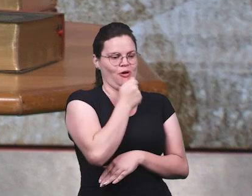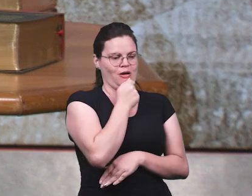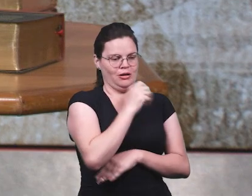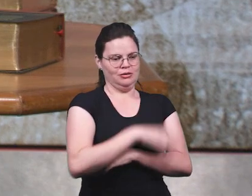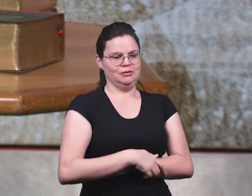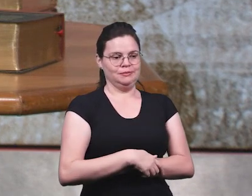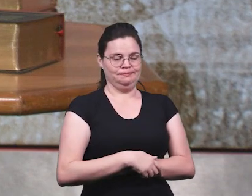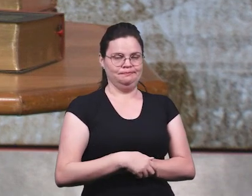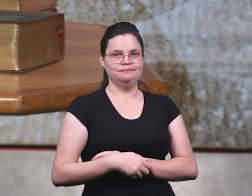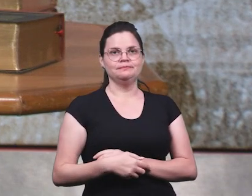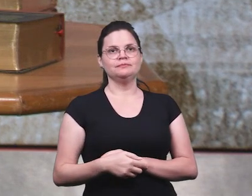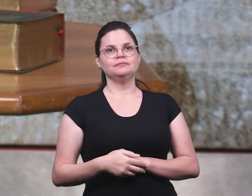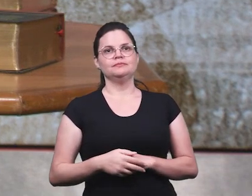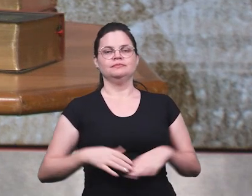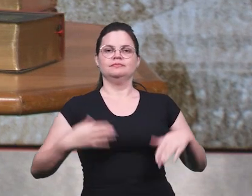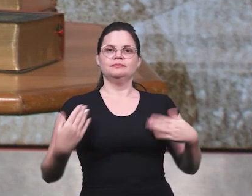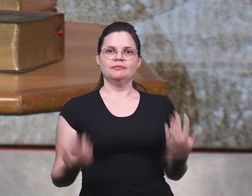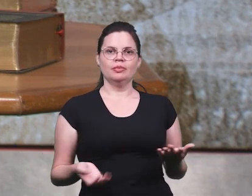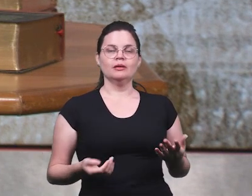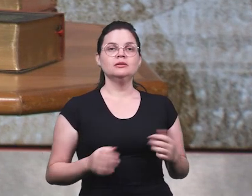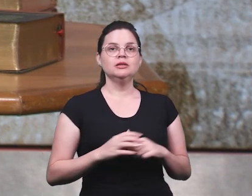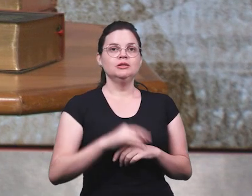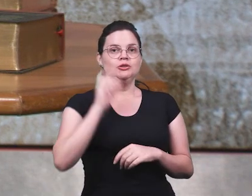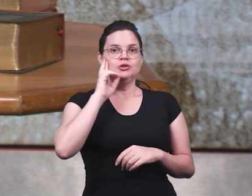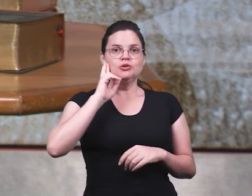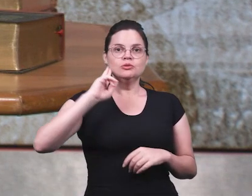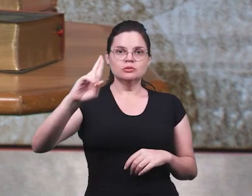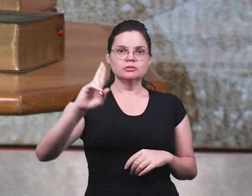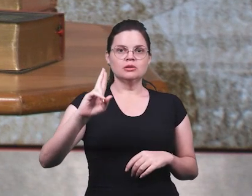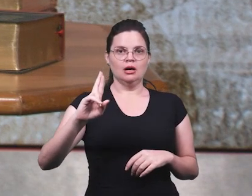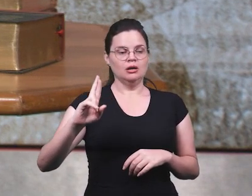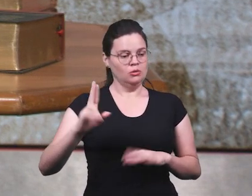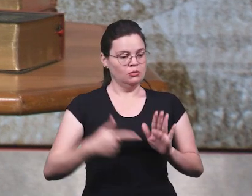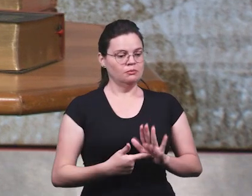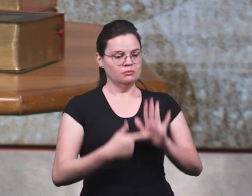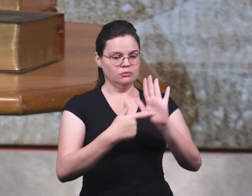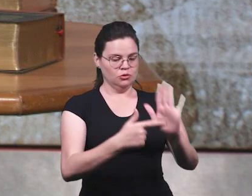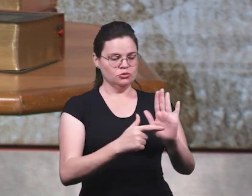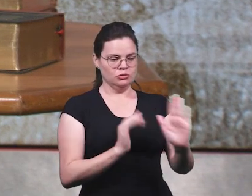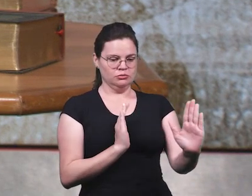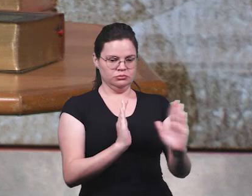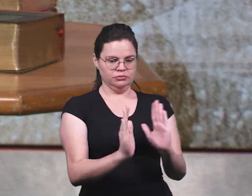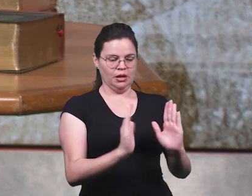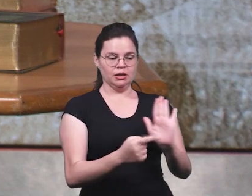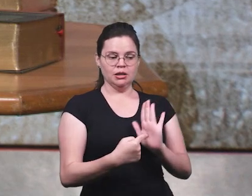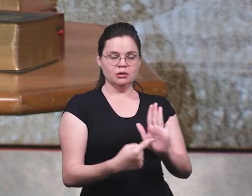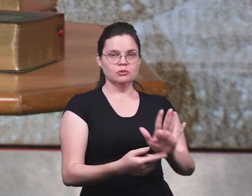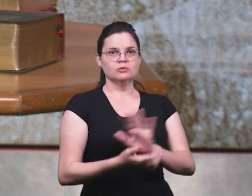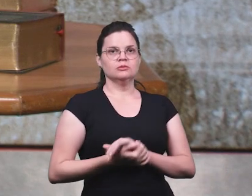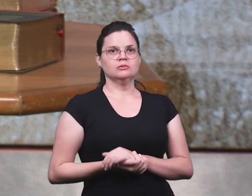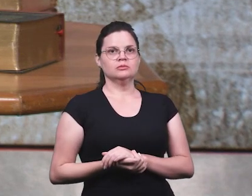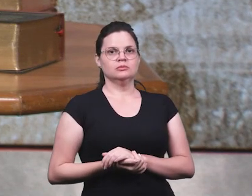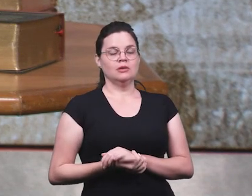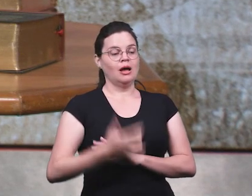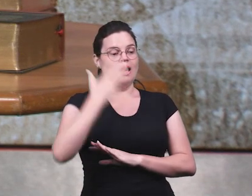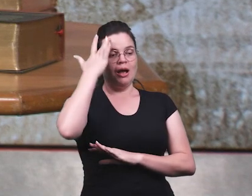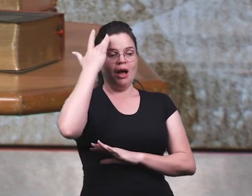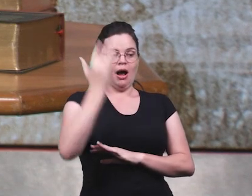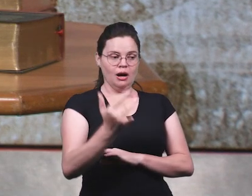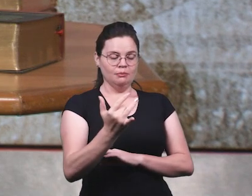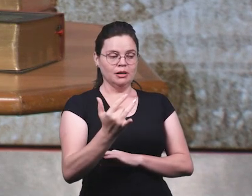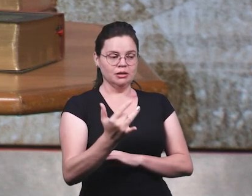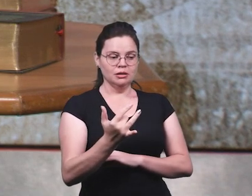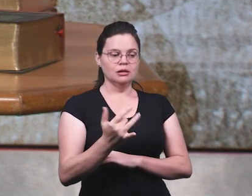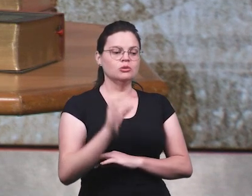de Israel. E o Senhor assinalou certo tempo, dizendo: amanhã fará